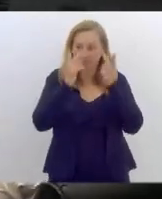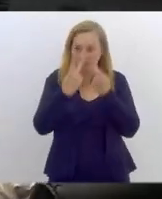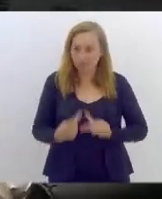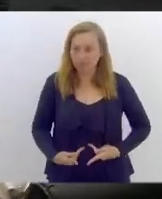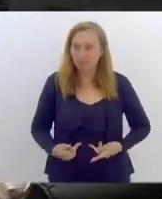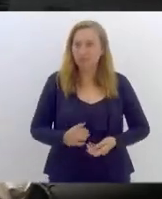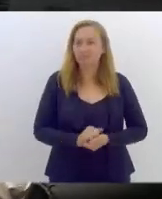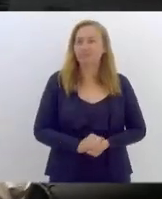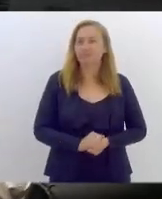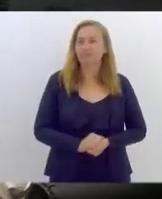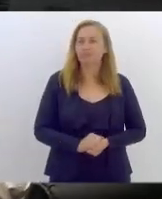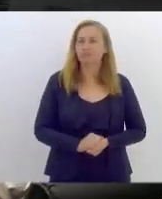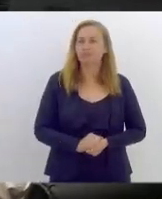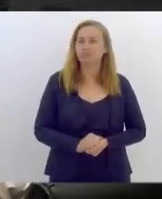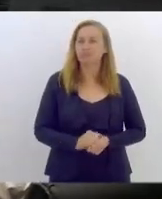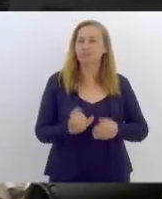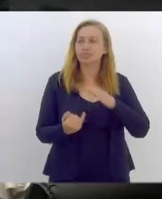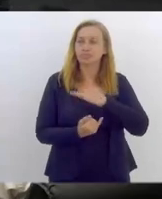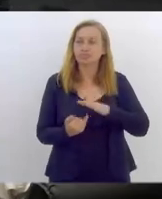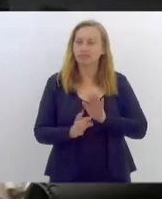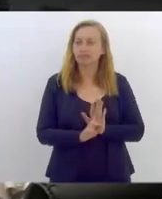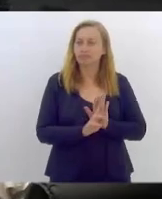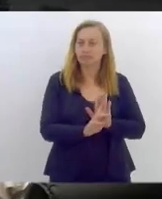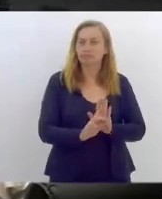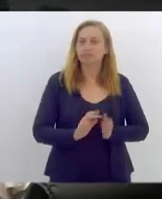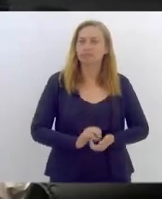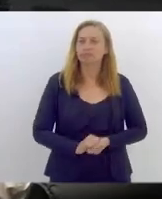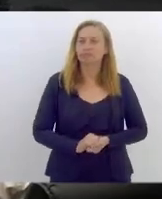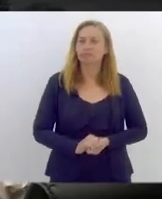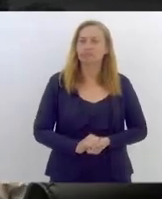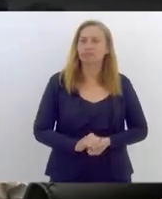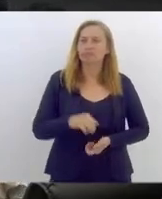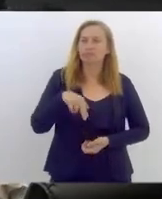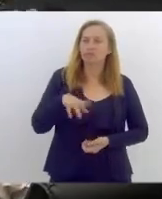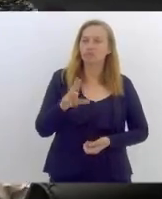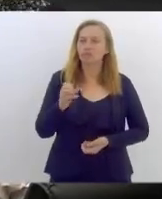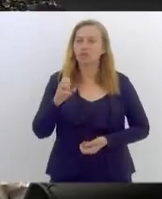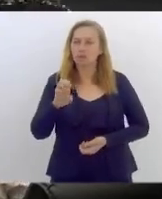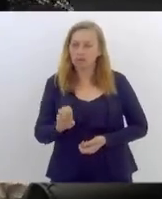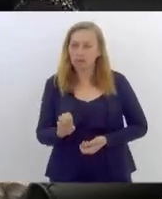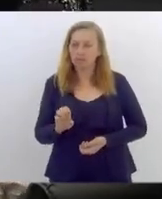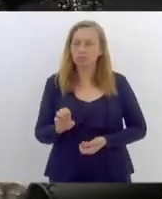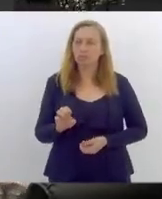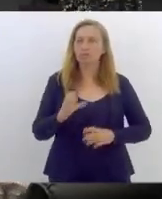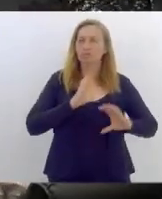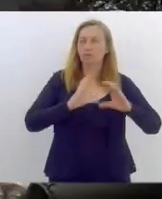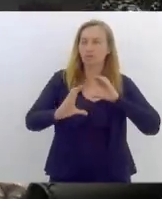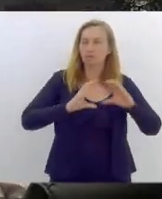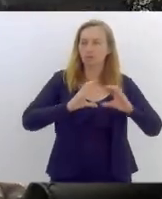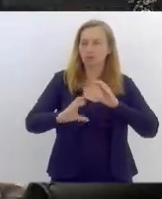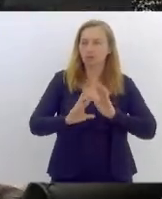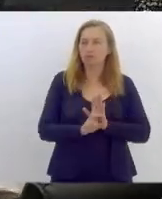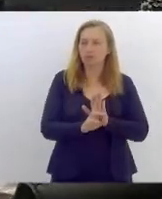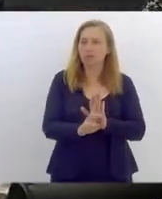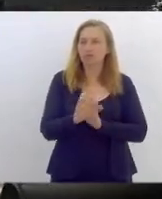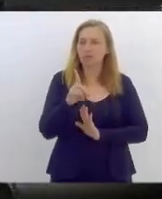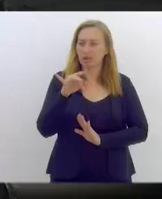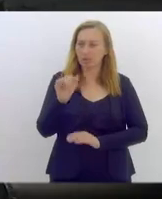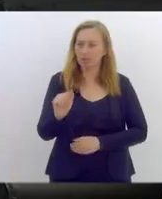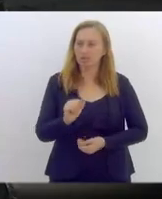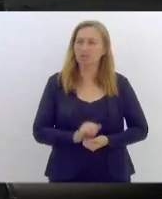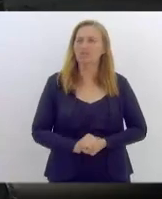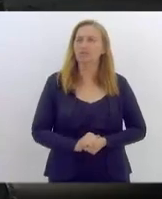seguintes entidades e seus representantes. Núcleo Piratininga de Comunicação, representado pela Cláudia